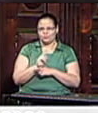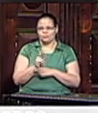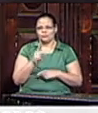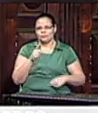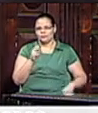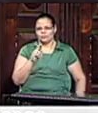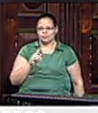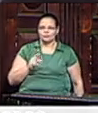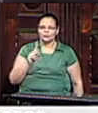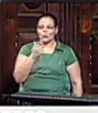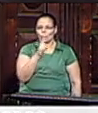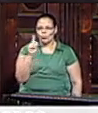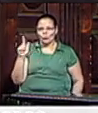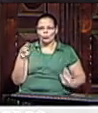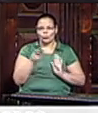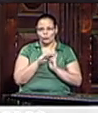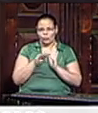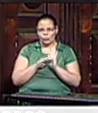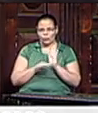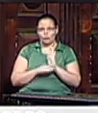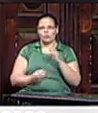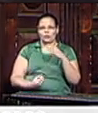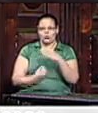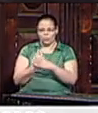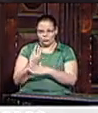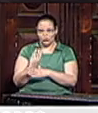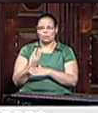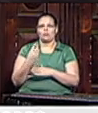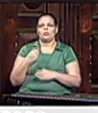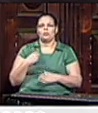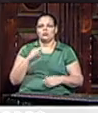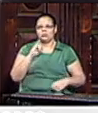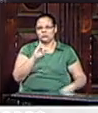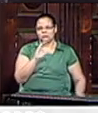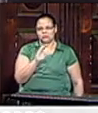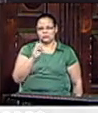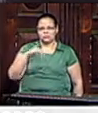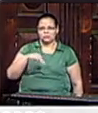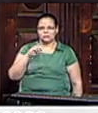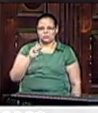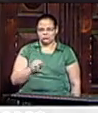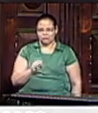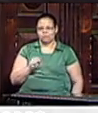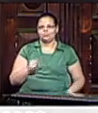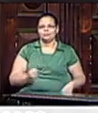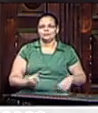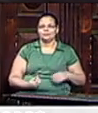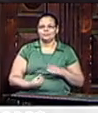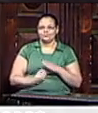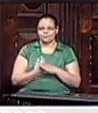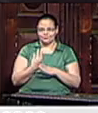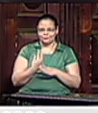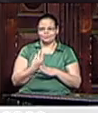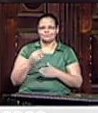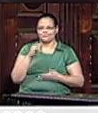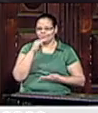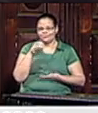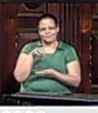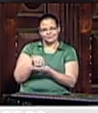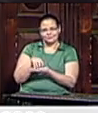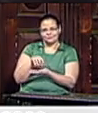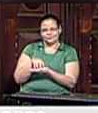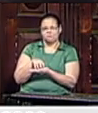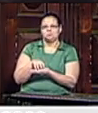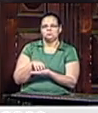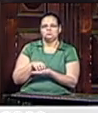várias outras medidas, criação de parques, o ICMS verde, a criação da UPAM, que é a Unidade de Polícia